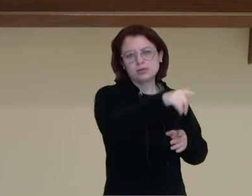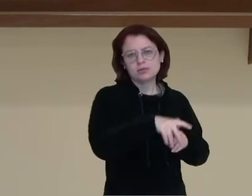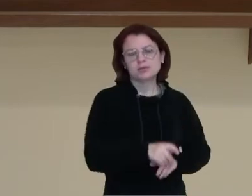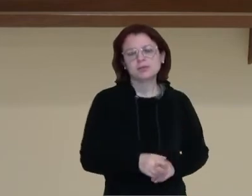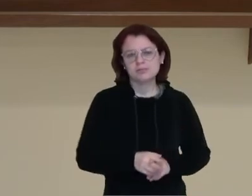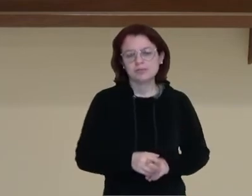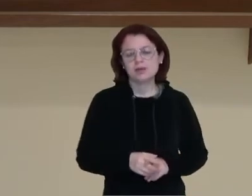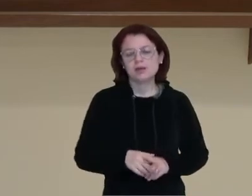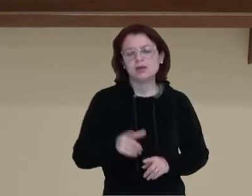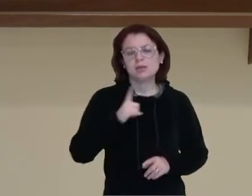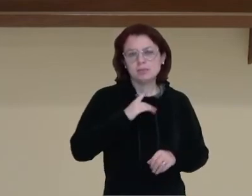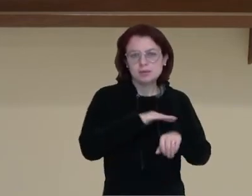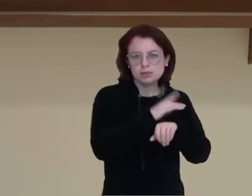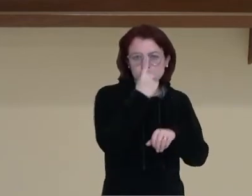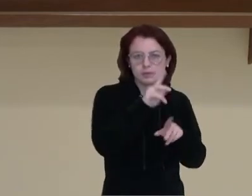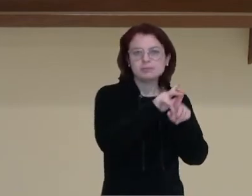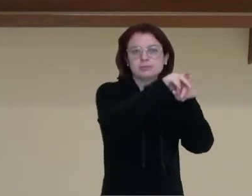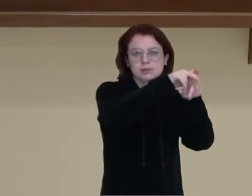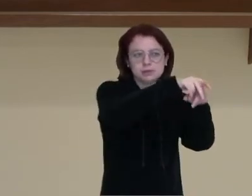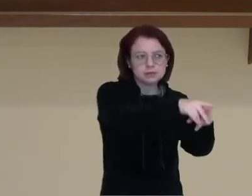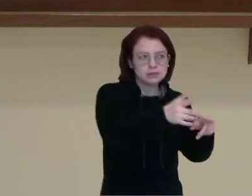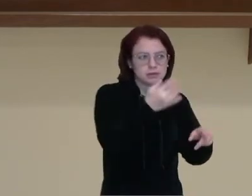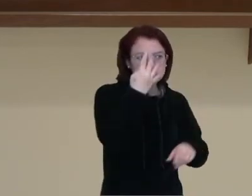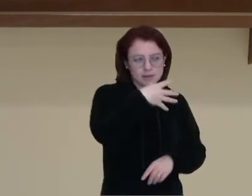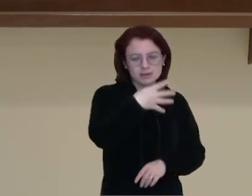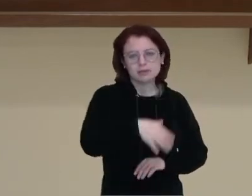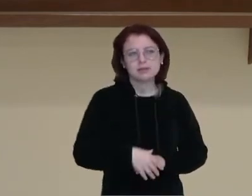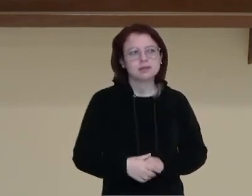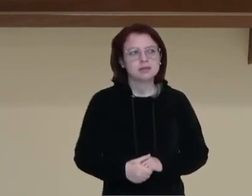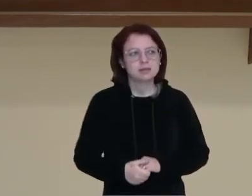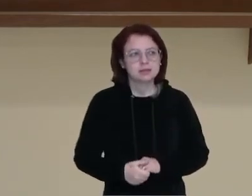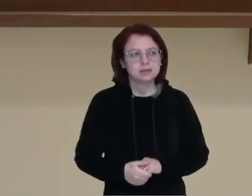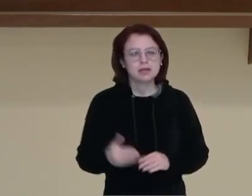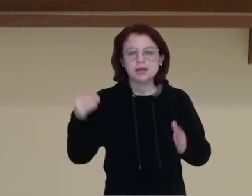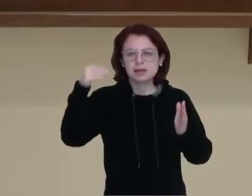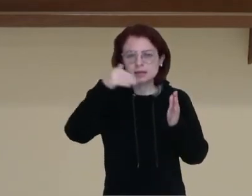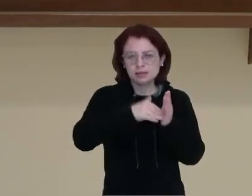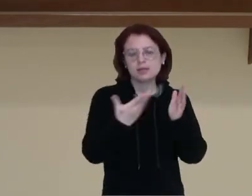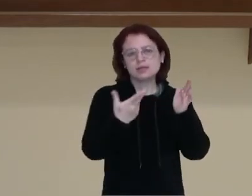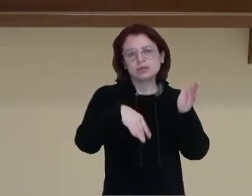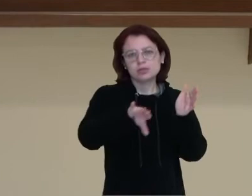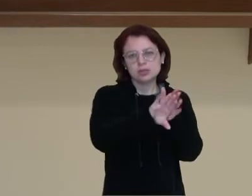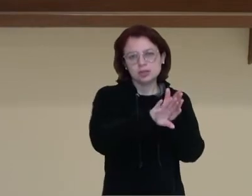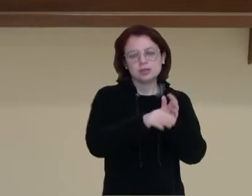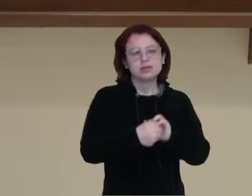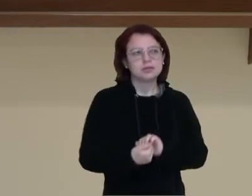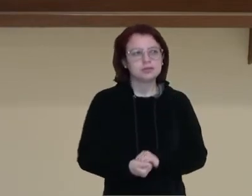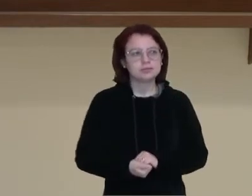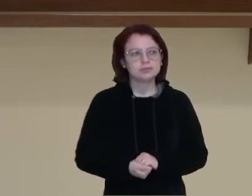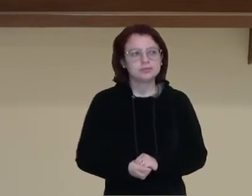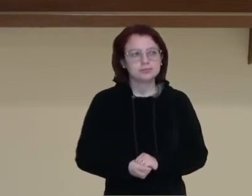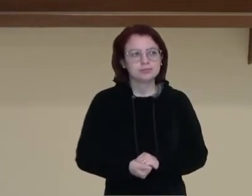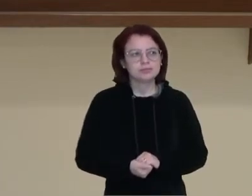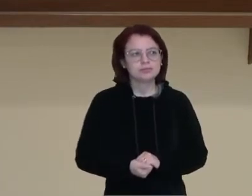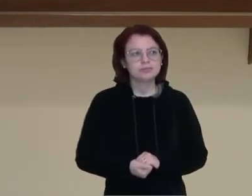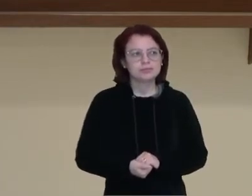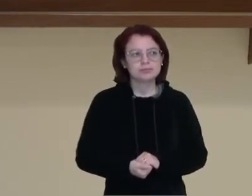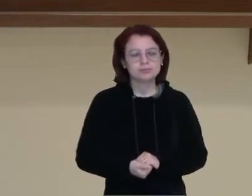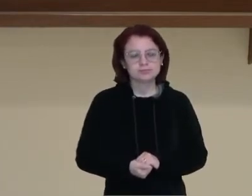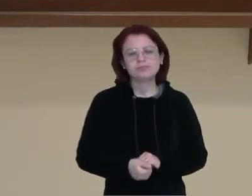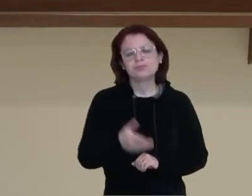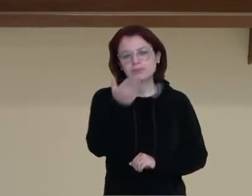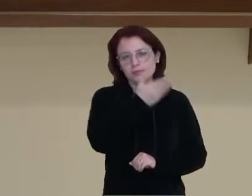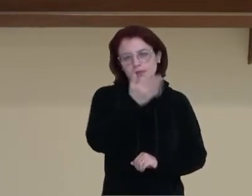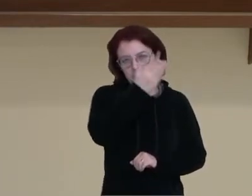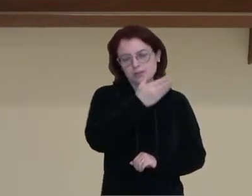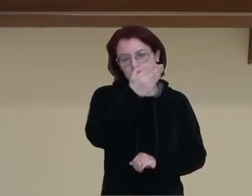cavaleiro descansado a carta. Pá, pá, pá, pá, pá. Quarta guarita. E assim vai, até chegar, né, onde estava enfim, a